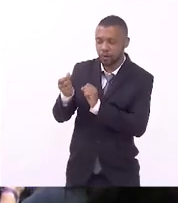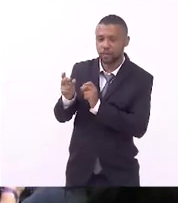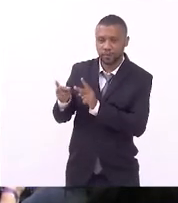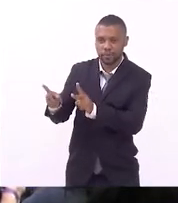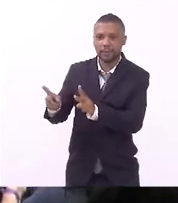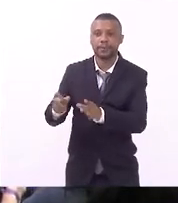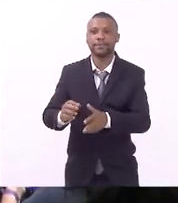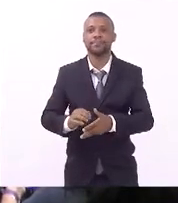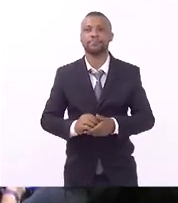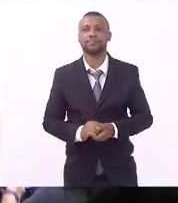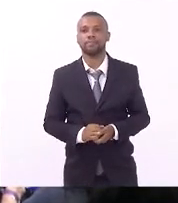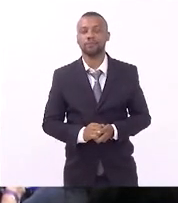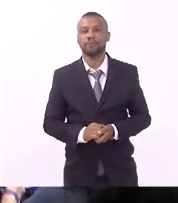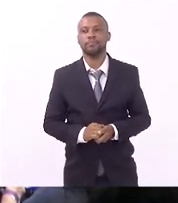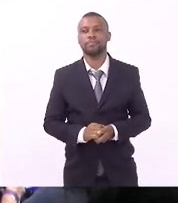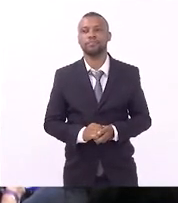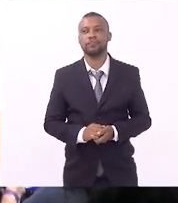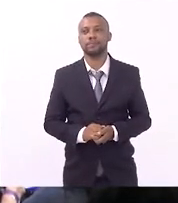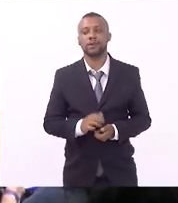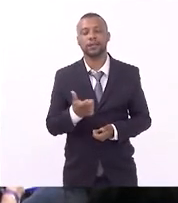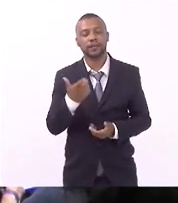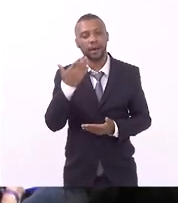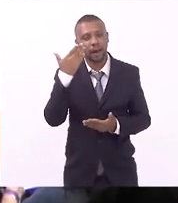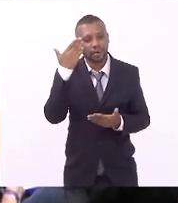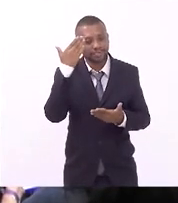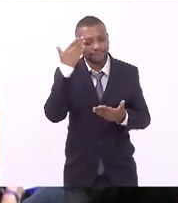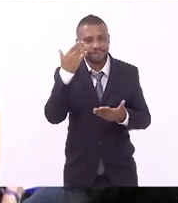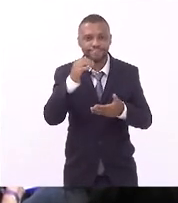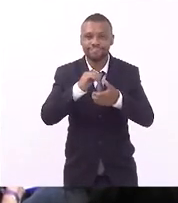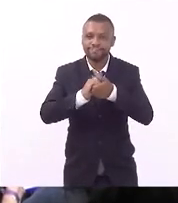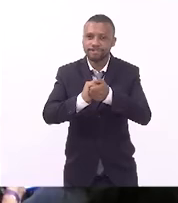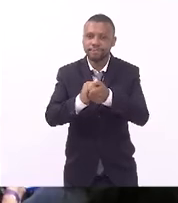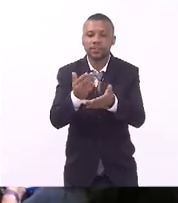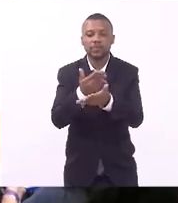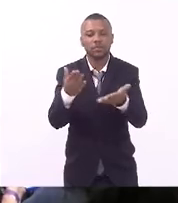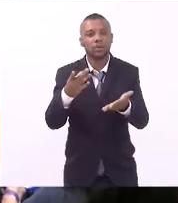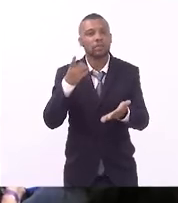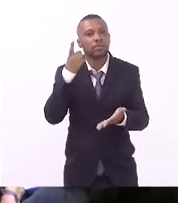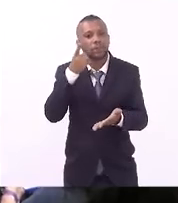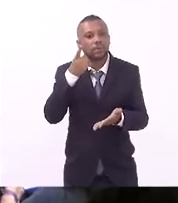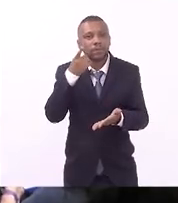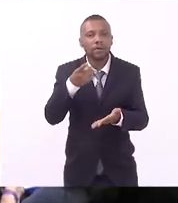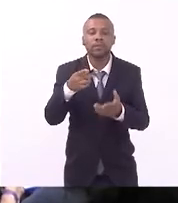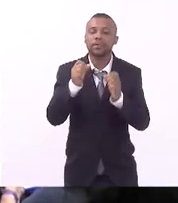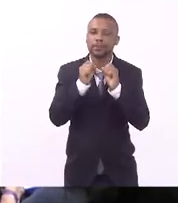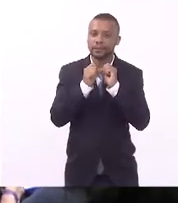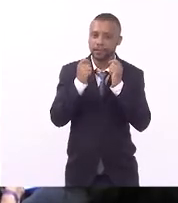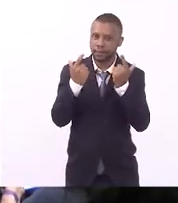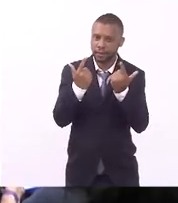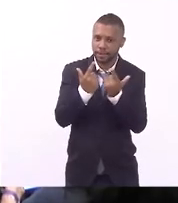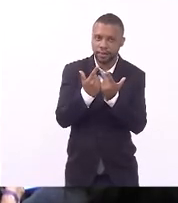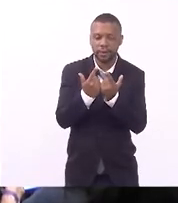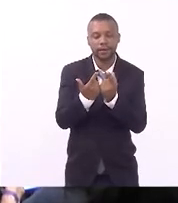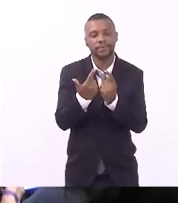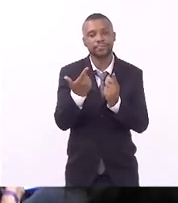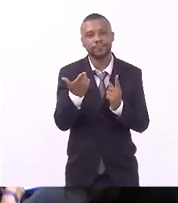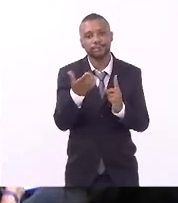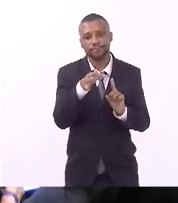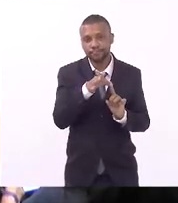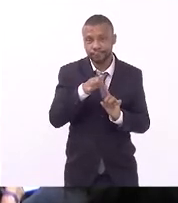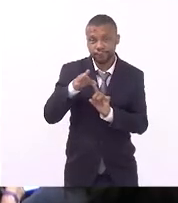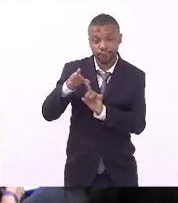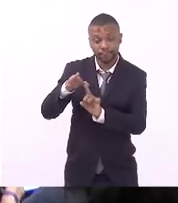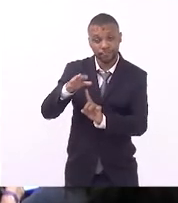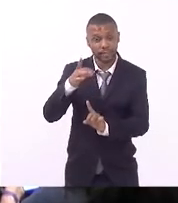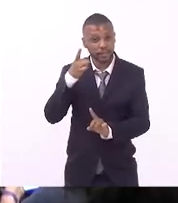presença. Obrigada. Eu queria cumprimentar a todos os parlamentares aqui da Assembleia Legislativa, na pessoa da deputada